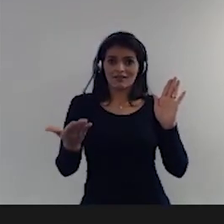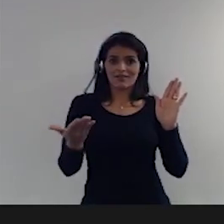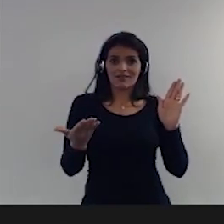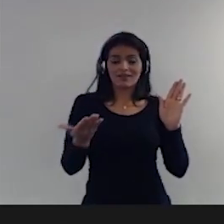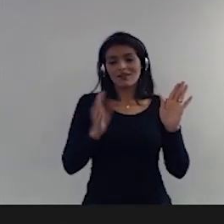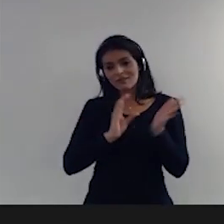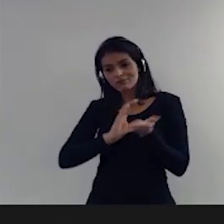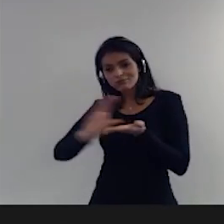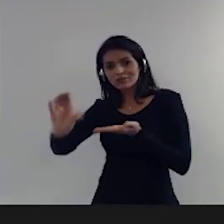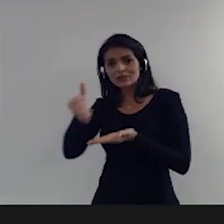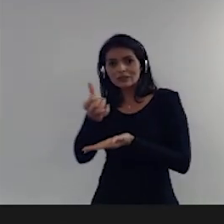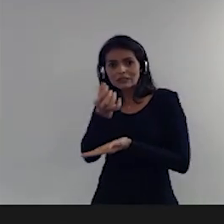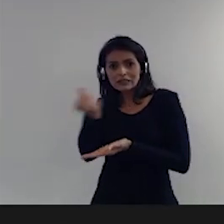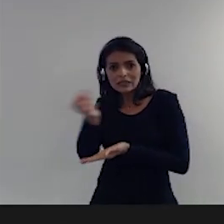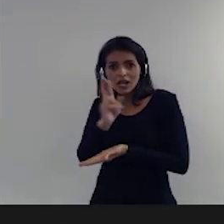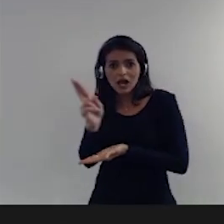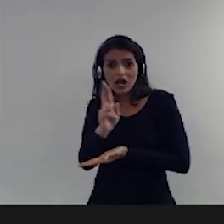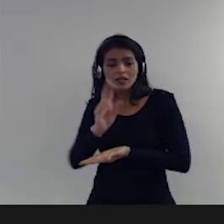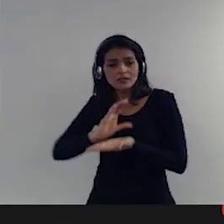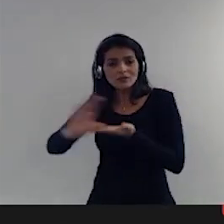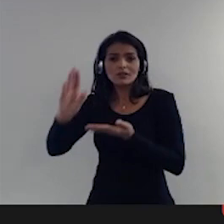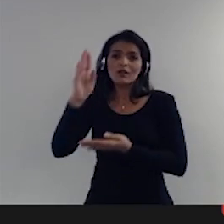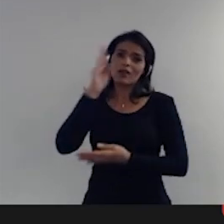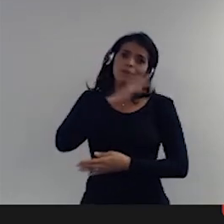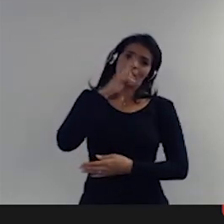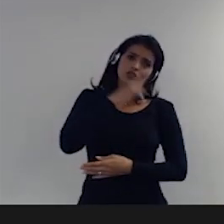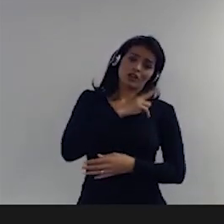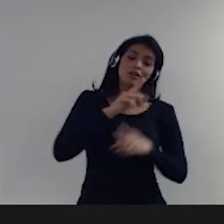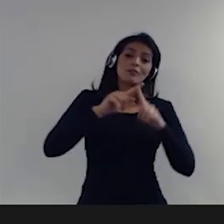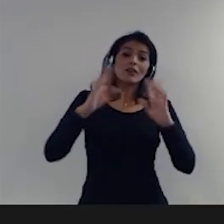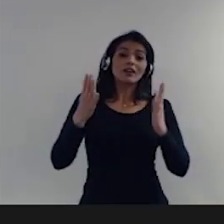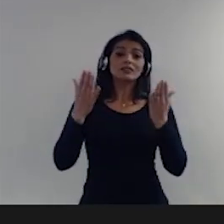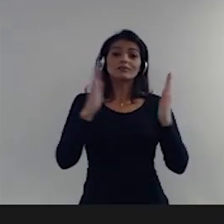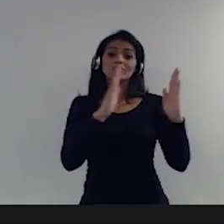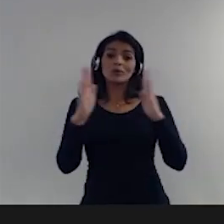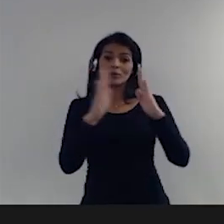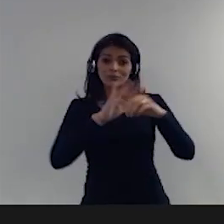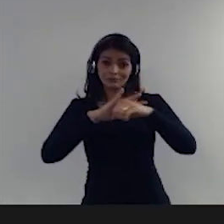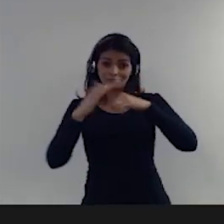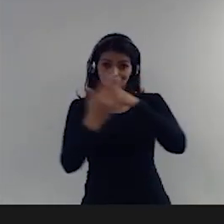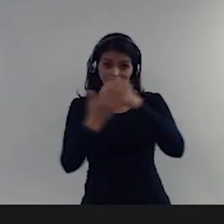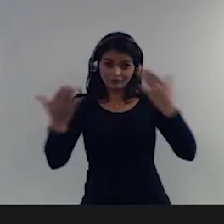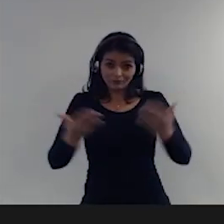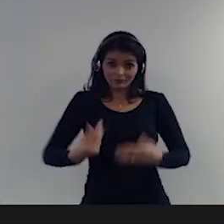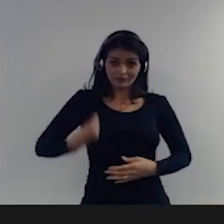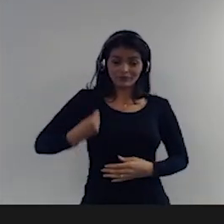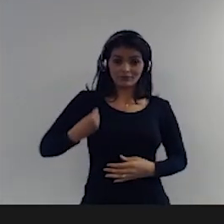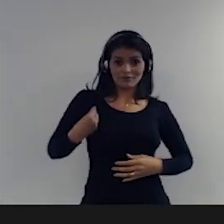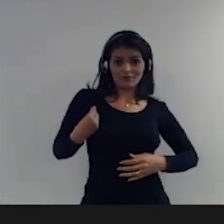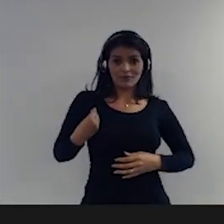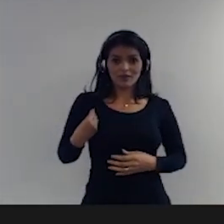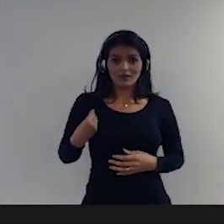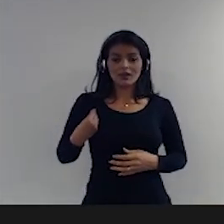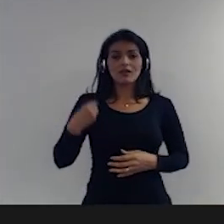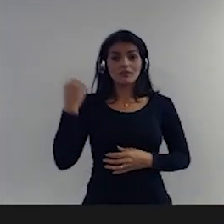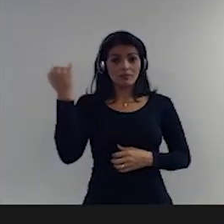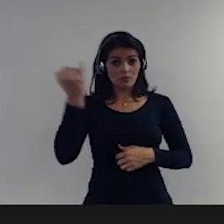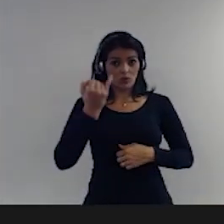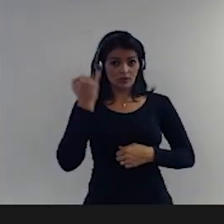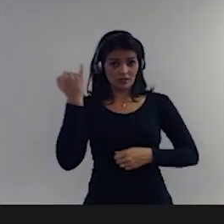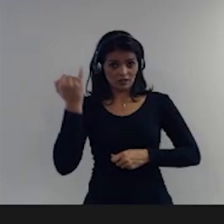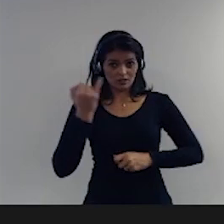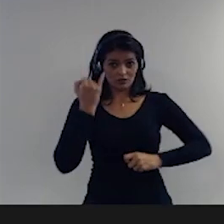atender ao auxílio emergencial nesse momento. Então, esse momento, isso que nós vivemos nesse momento, é muito